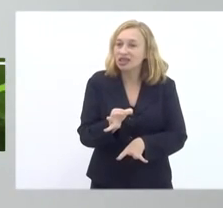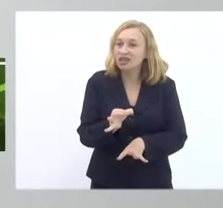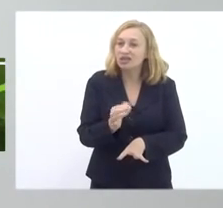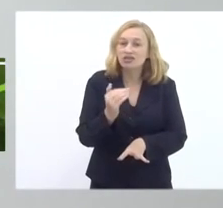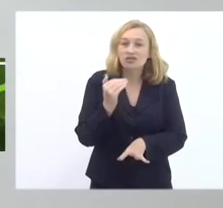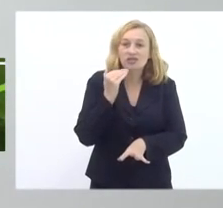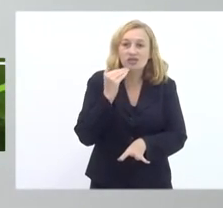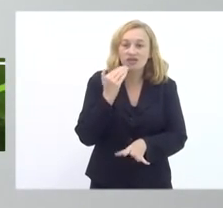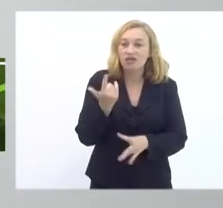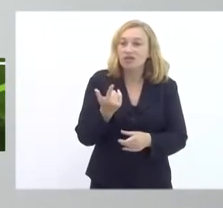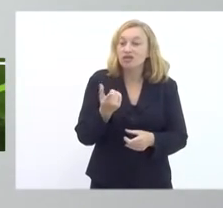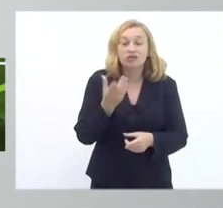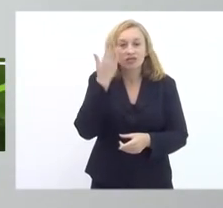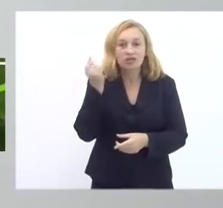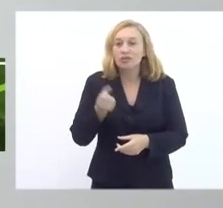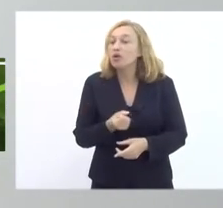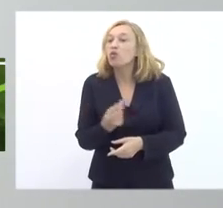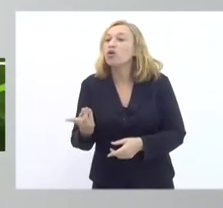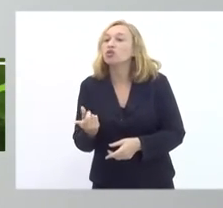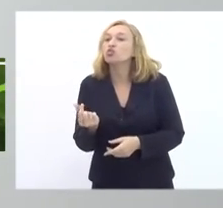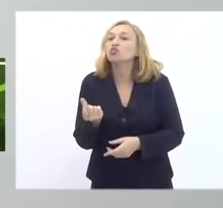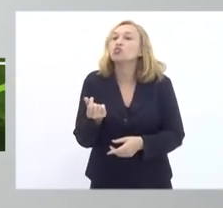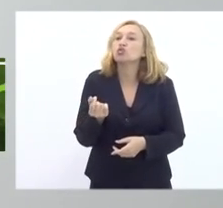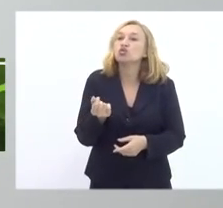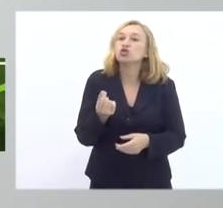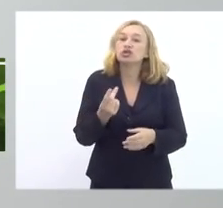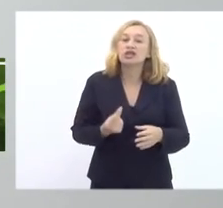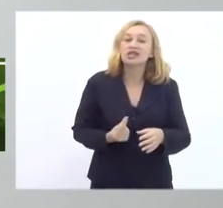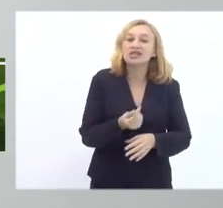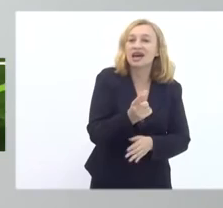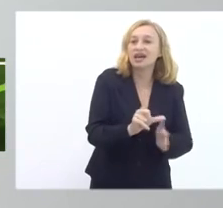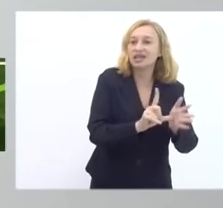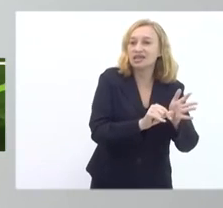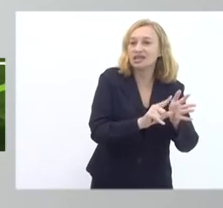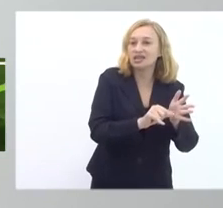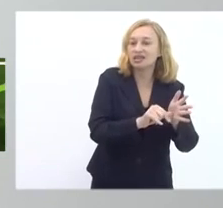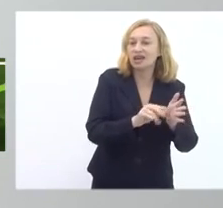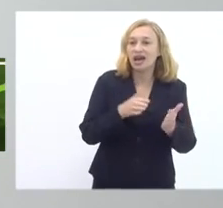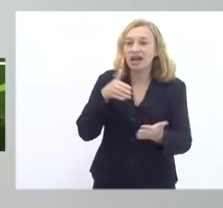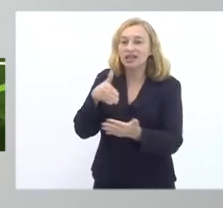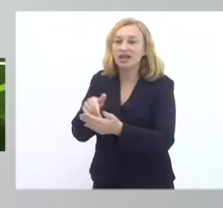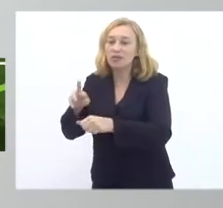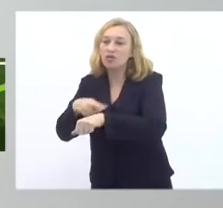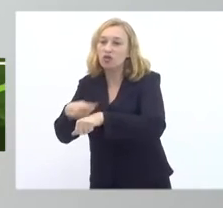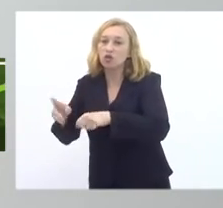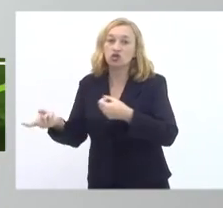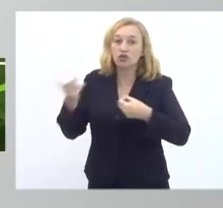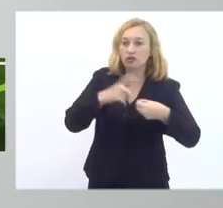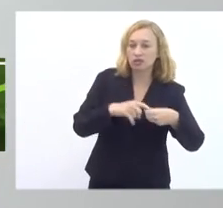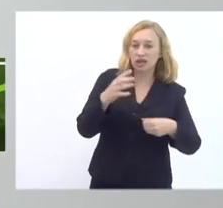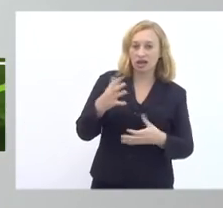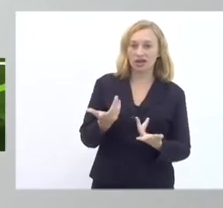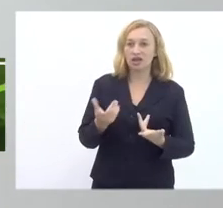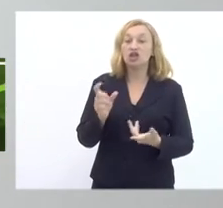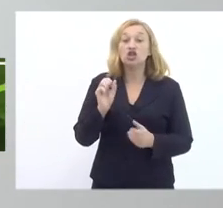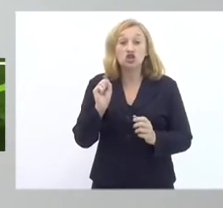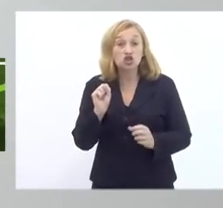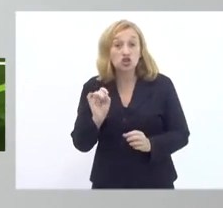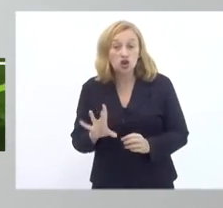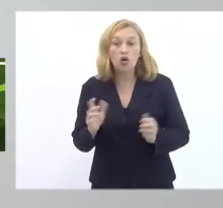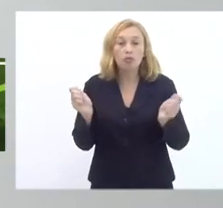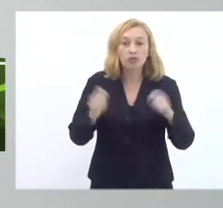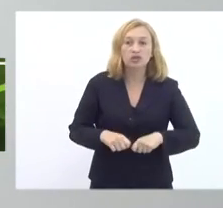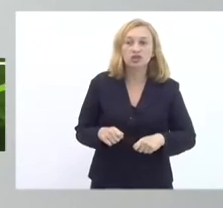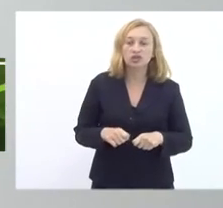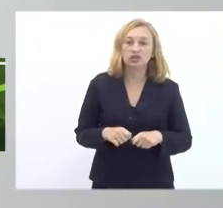porque a gente não sabe quanto custa a operação, quanto custa sair da Central do Brasil e ir até Belford Roxo e voltar. Isso é essencial, isso só vai ser possível a